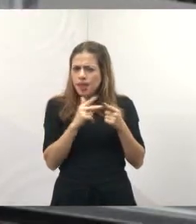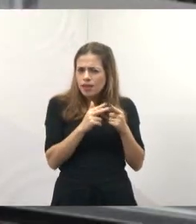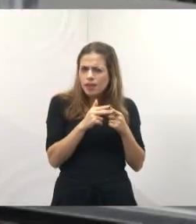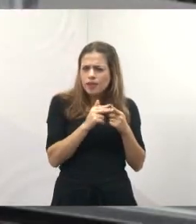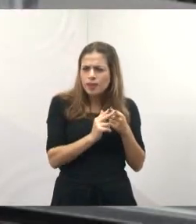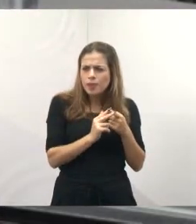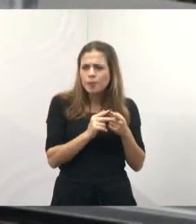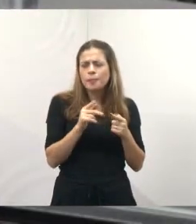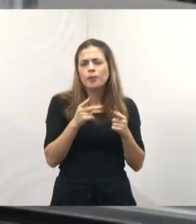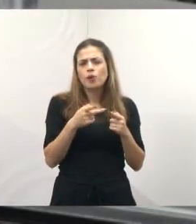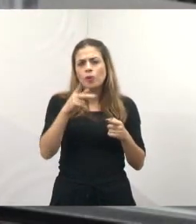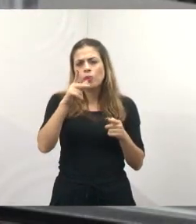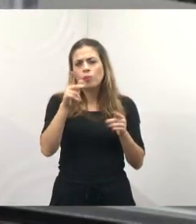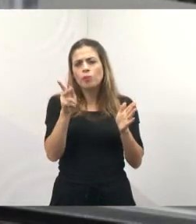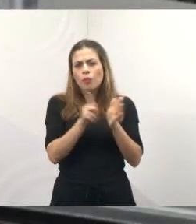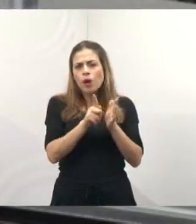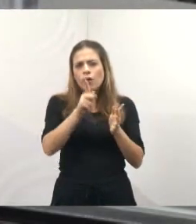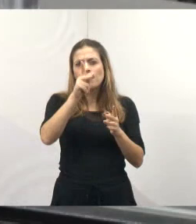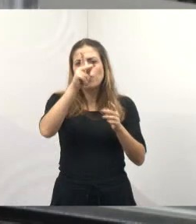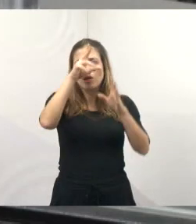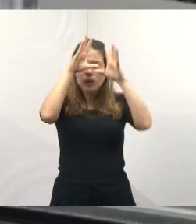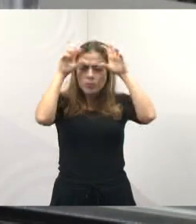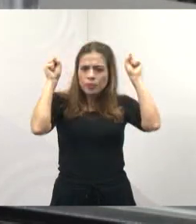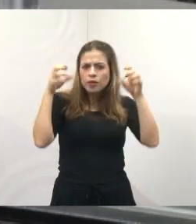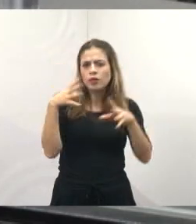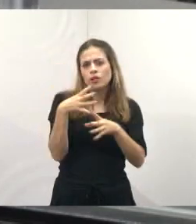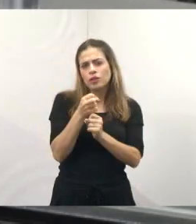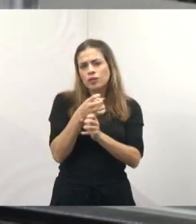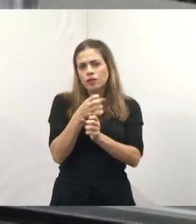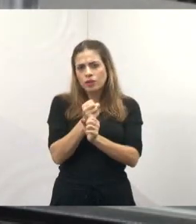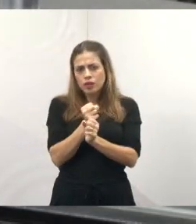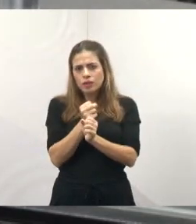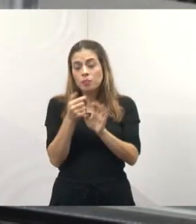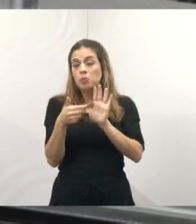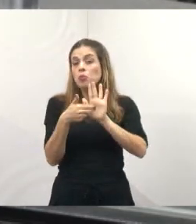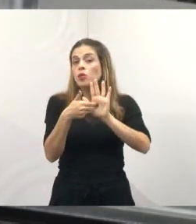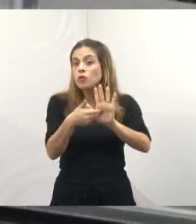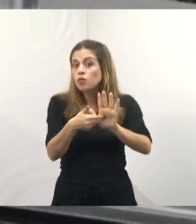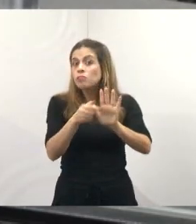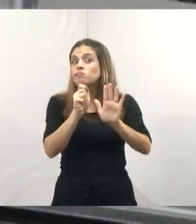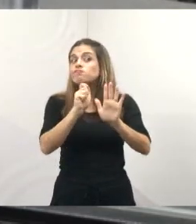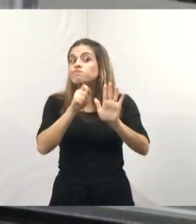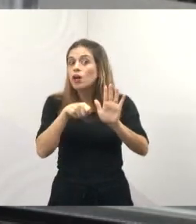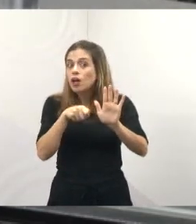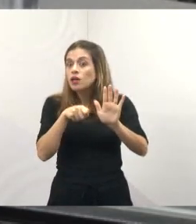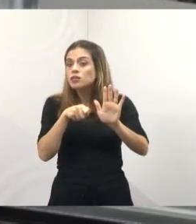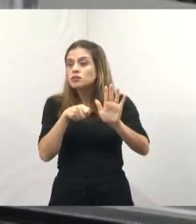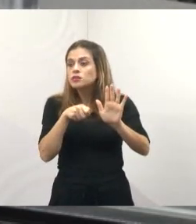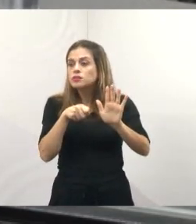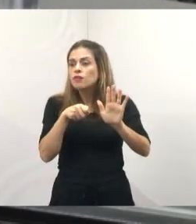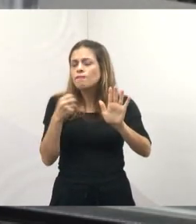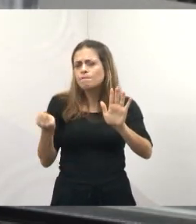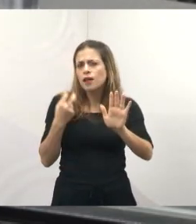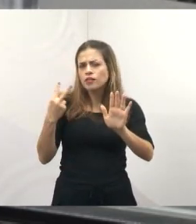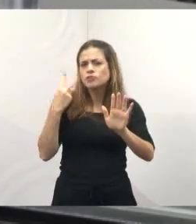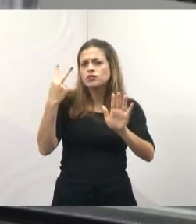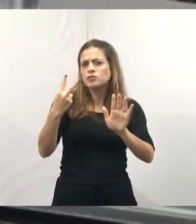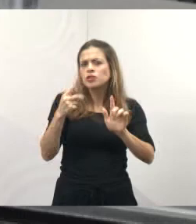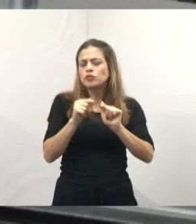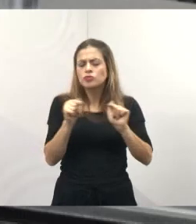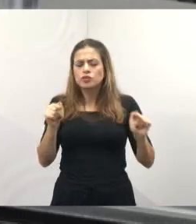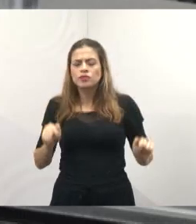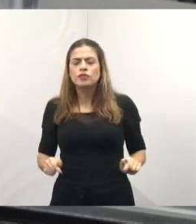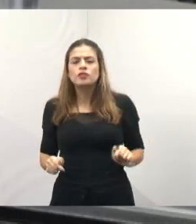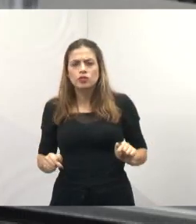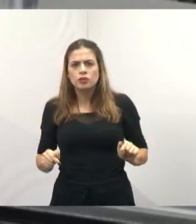porque o próprio Tribunal de Contas já apontou a possibilidade da gente valorizar o servidor público municipal. Nós temos